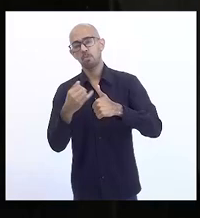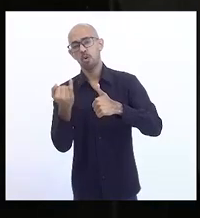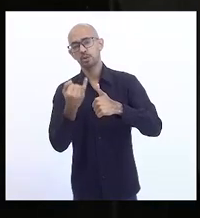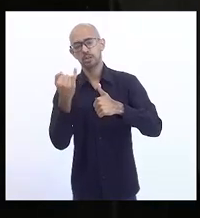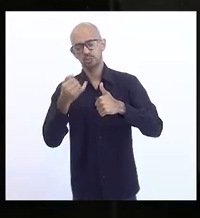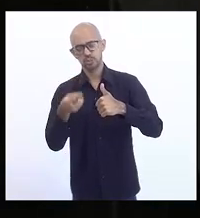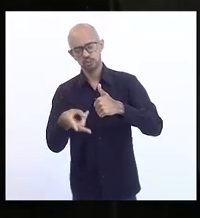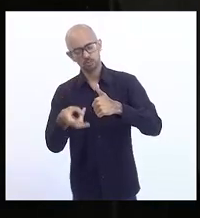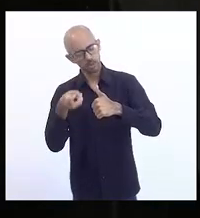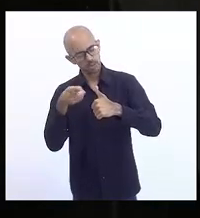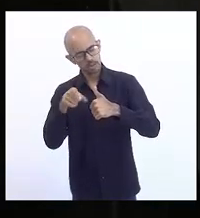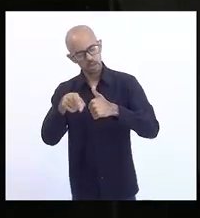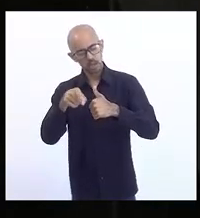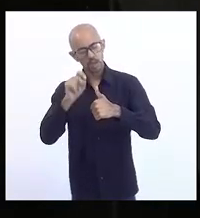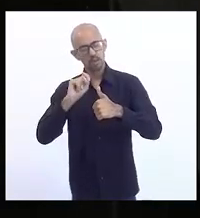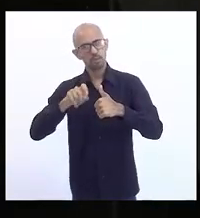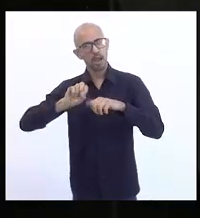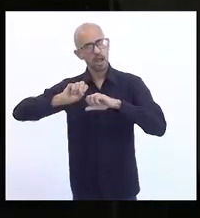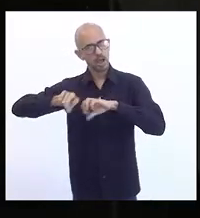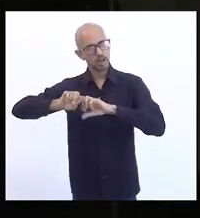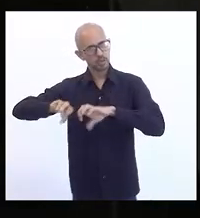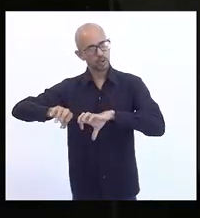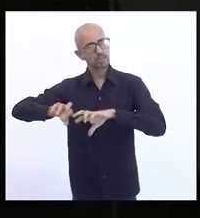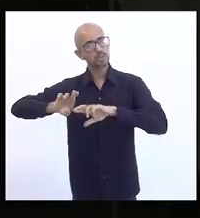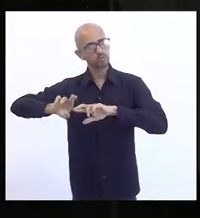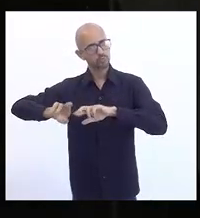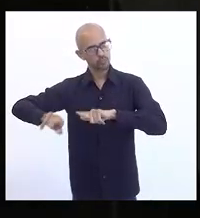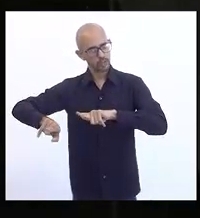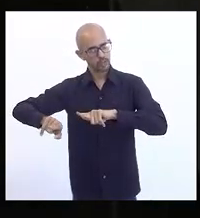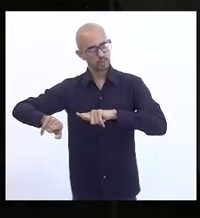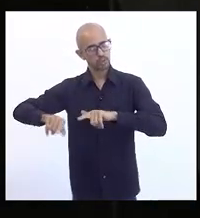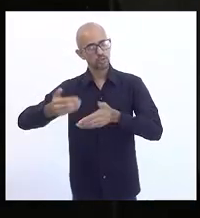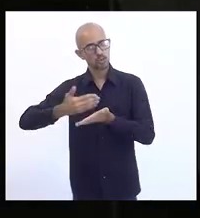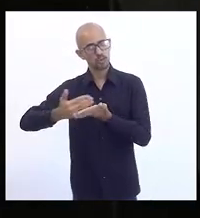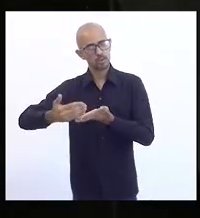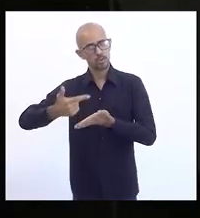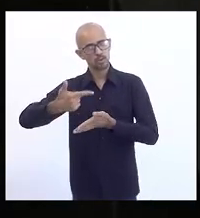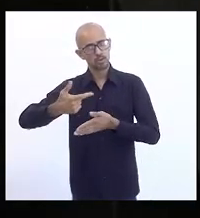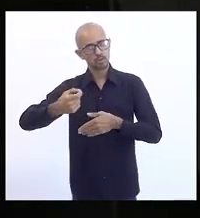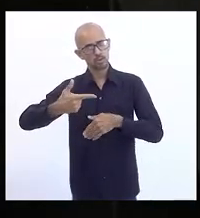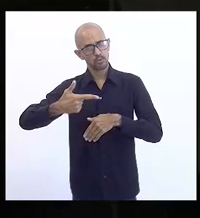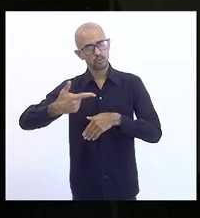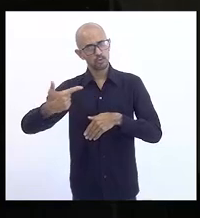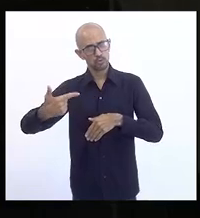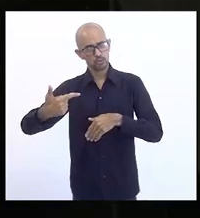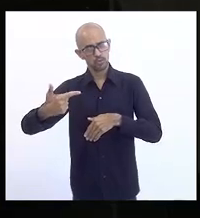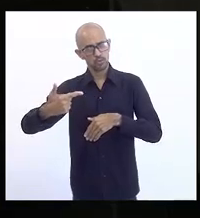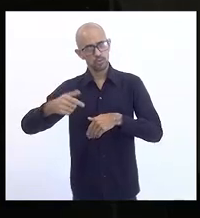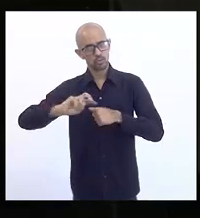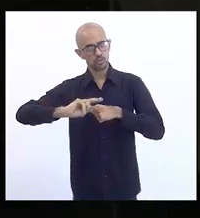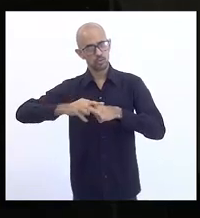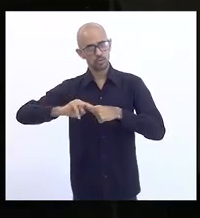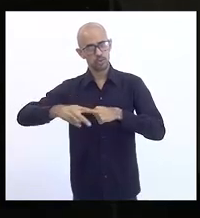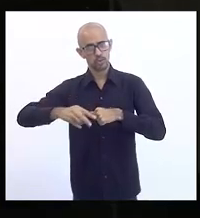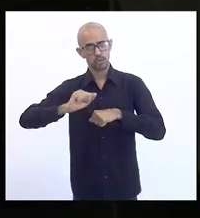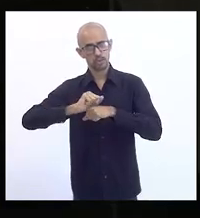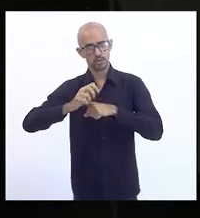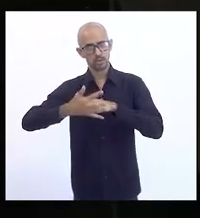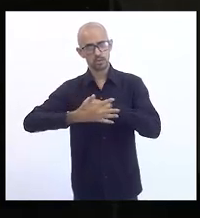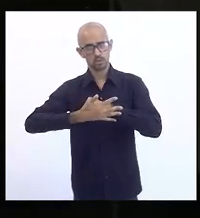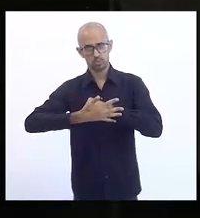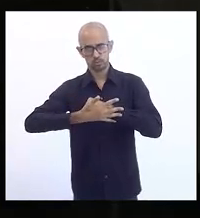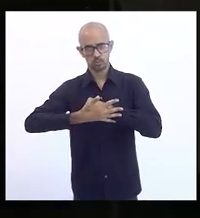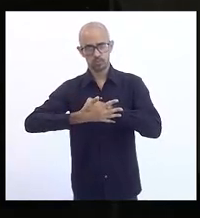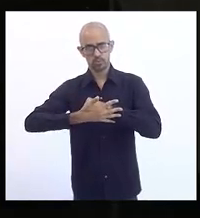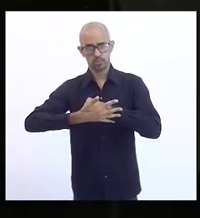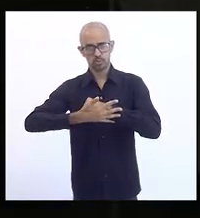olhar para a área de educação no Rio de Janeiro a partir de 2022. Os efeitos da pandemia, as